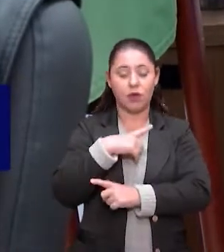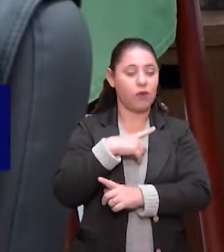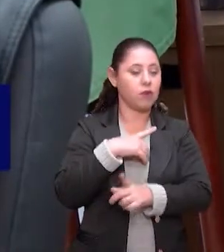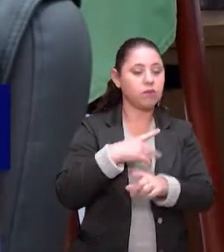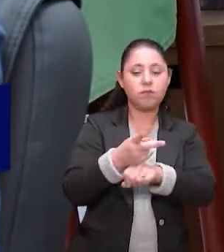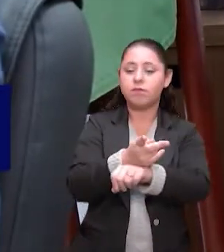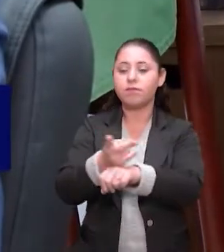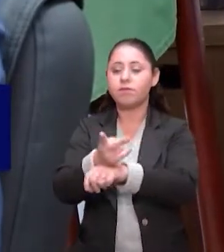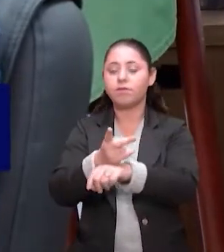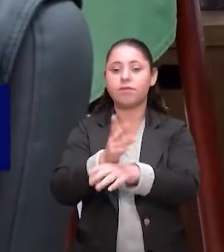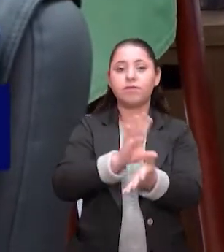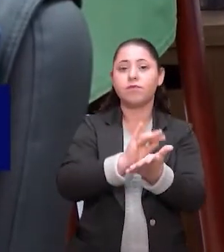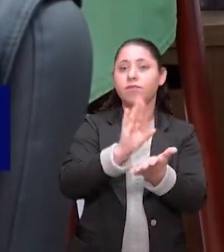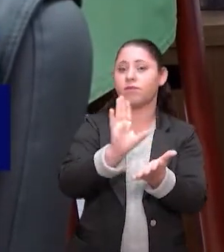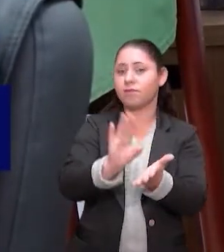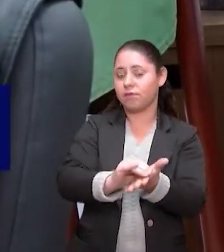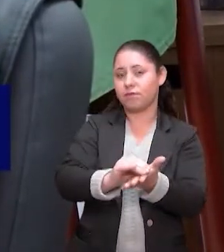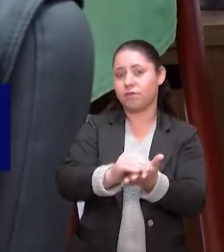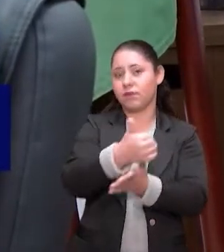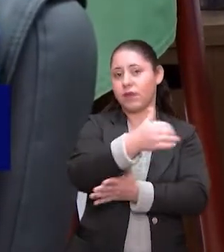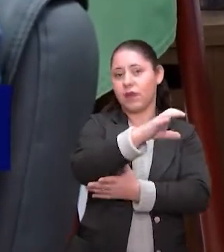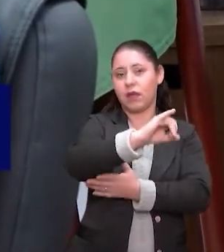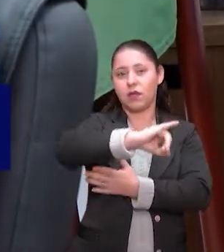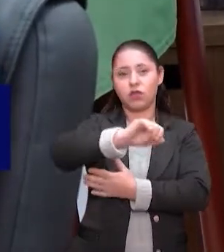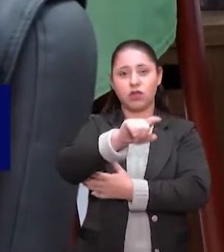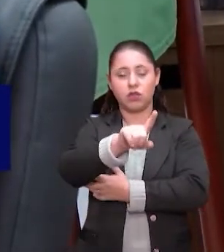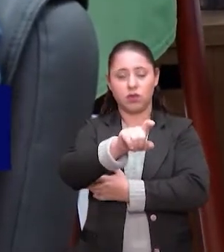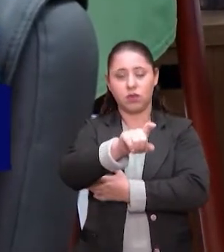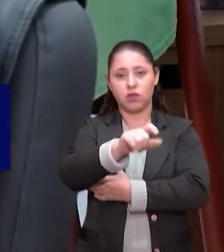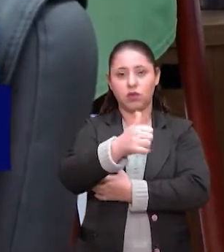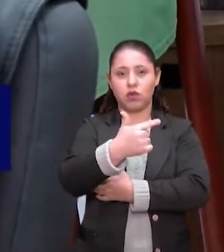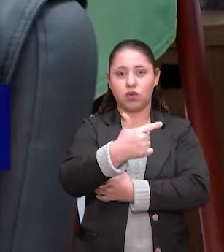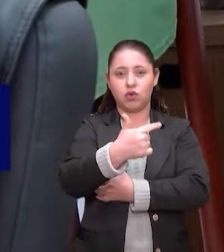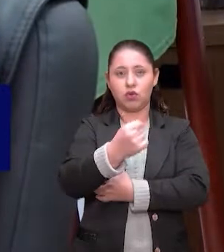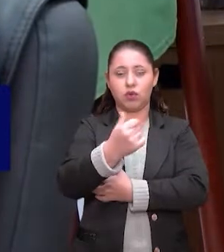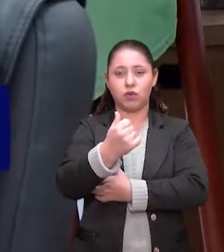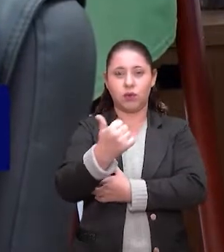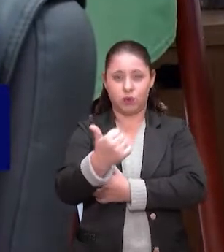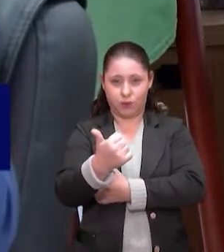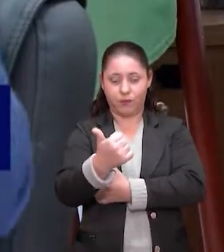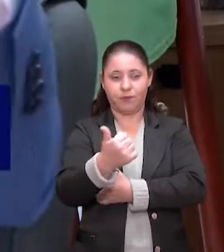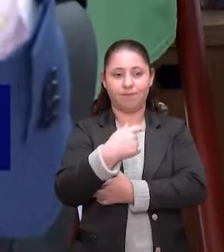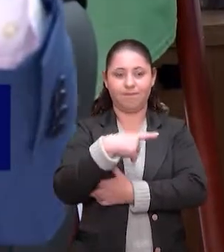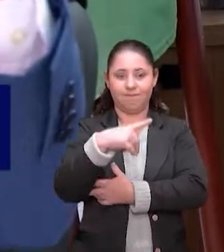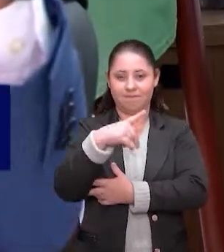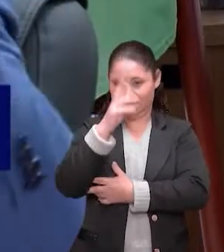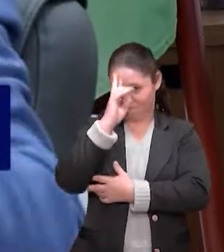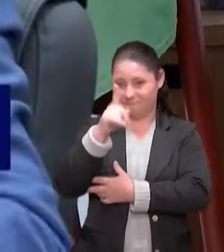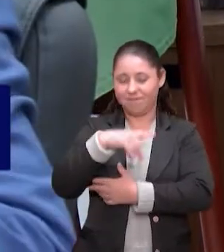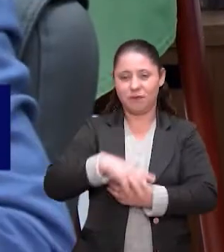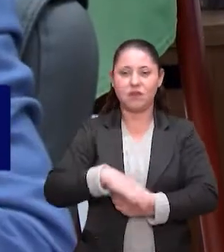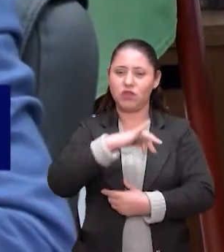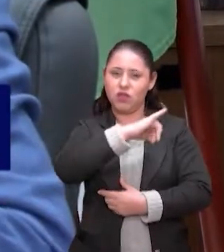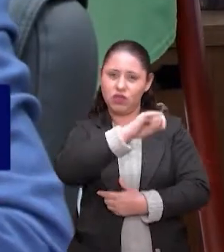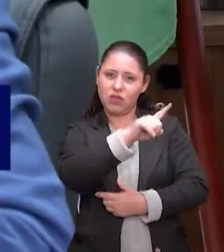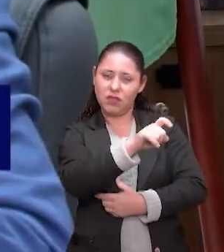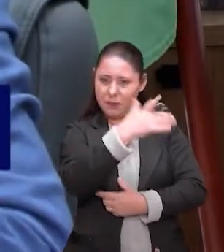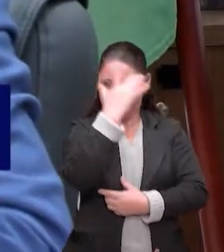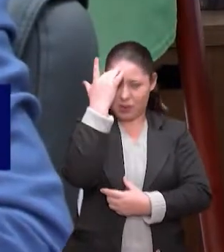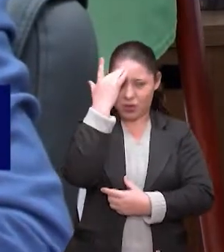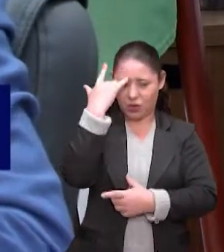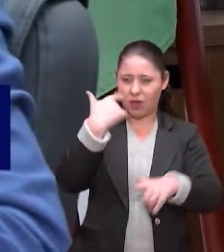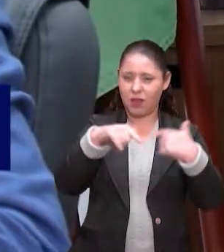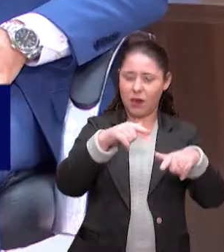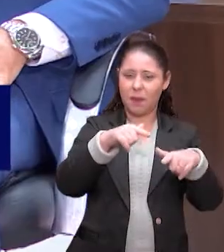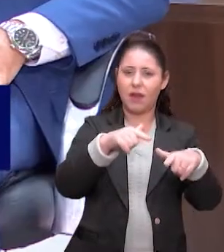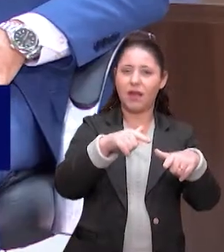os arquivos do OAB e achei essa ata do dia 10 de janeiro de 2001. Eu até brinquei com meus diretores, janeiro normalmente o pessoal está na